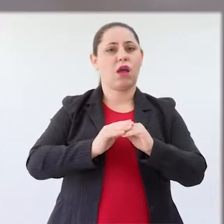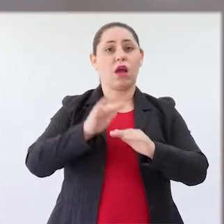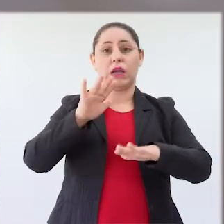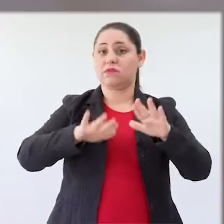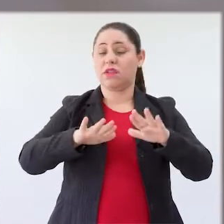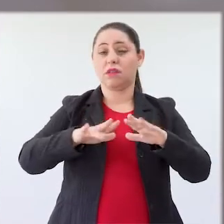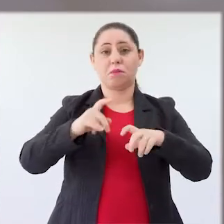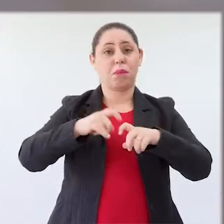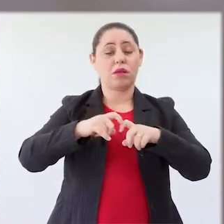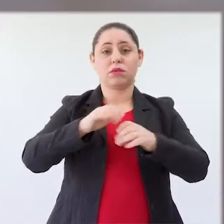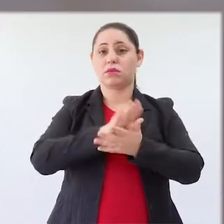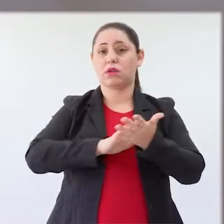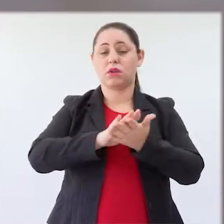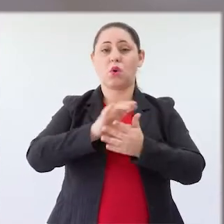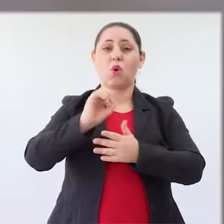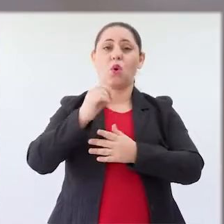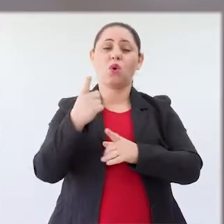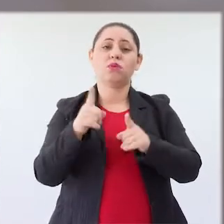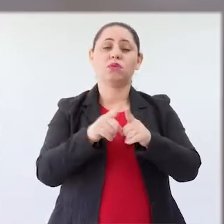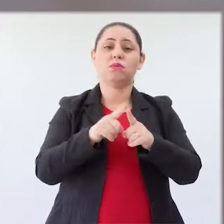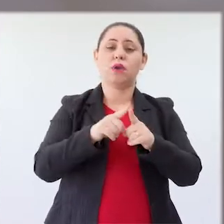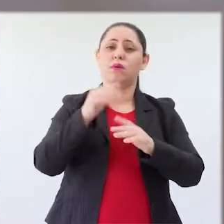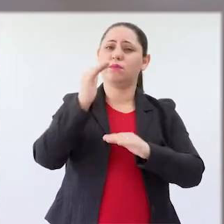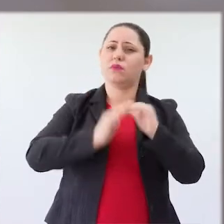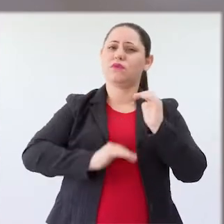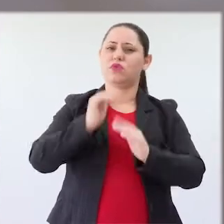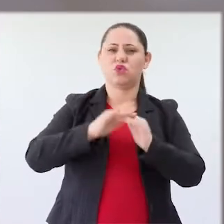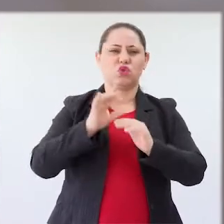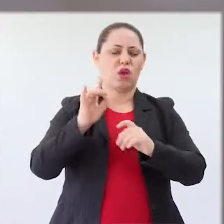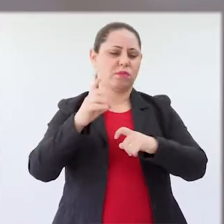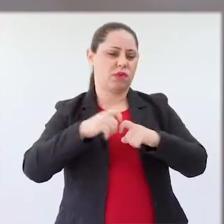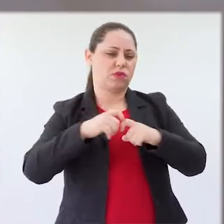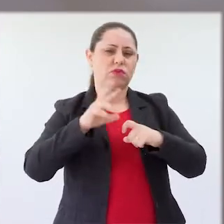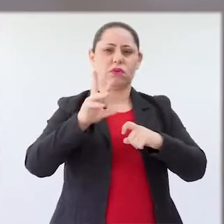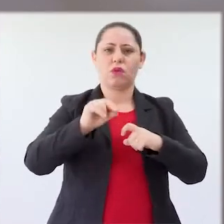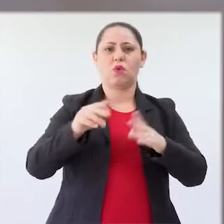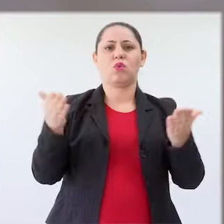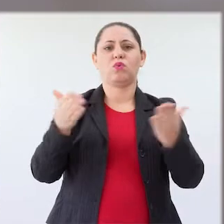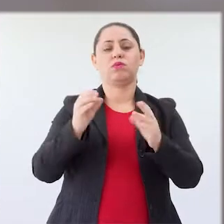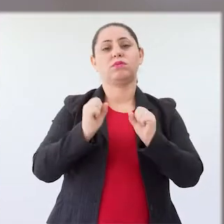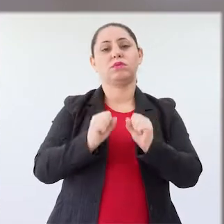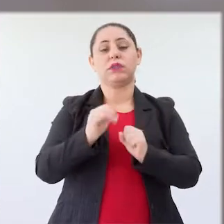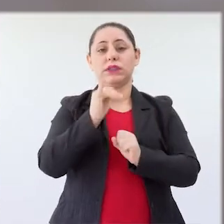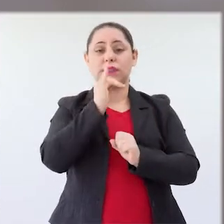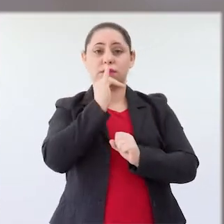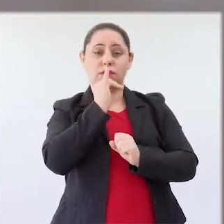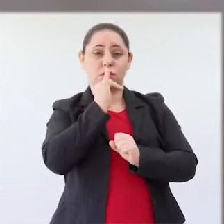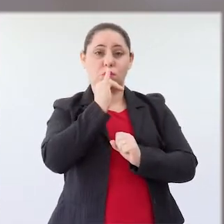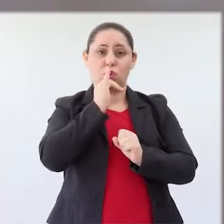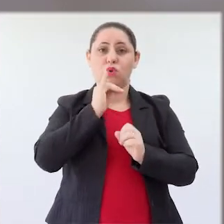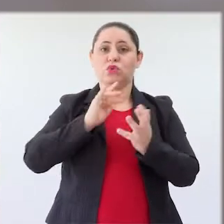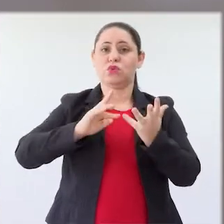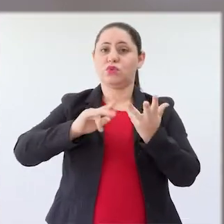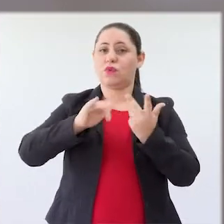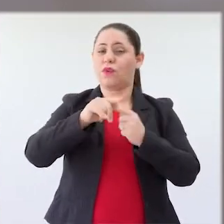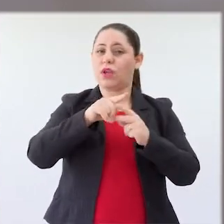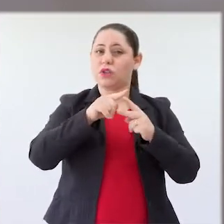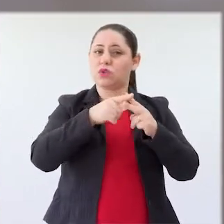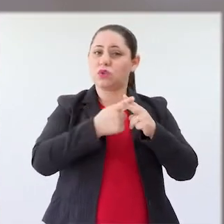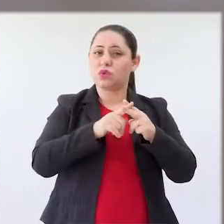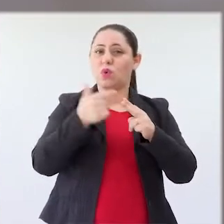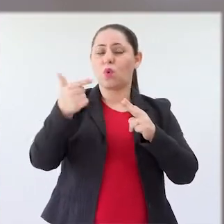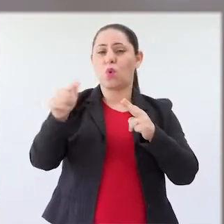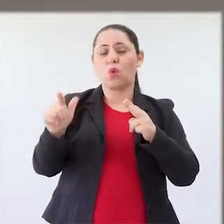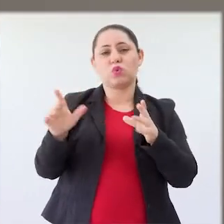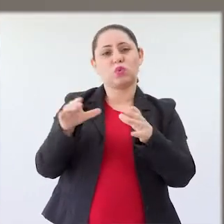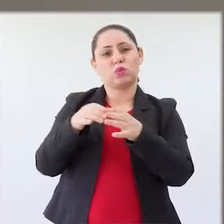médicos, ou até com profissionais, não digo só médicos, que hoje em dia a gente pode realizar vários procedimentos em outras